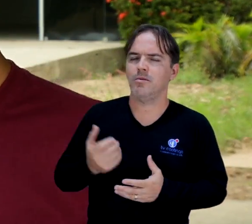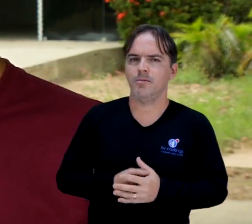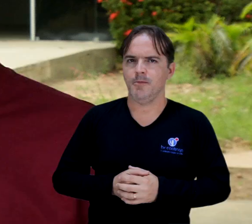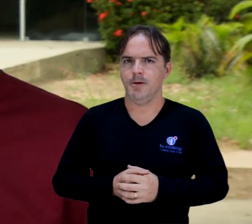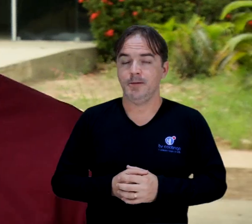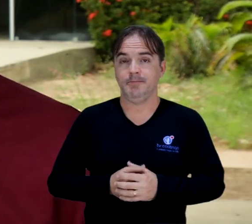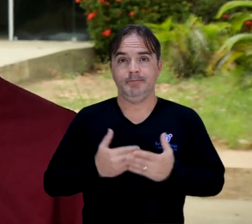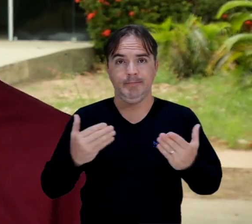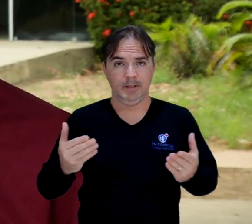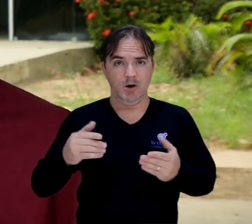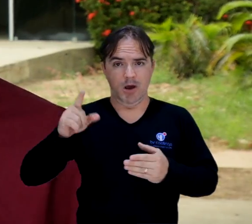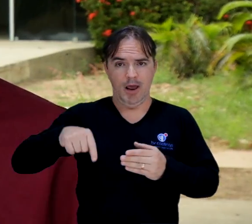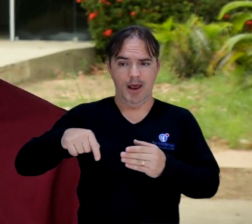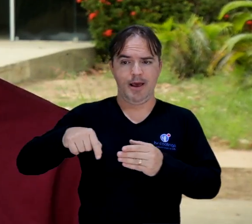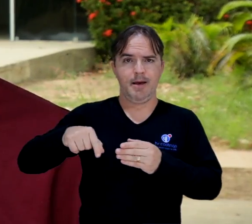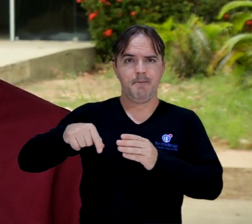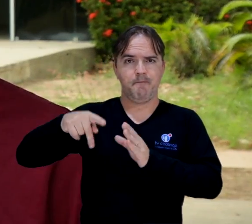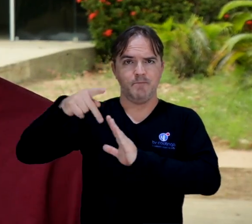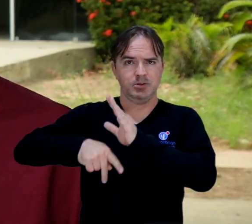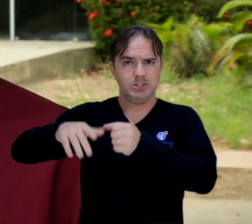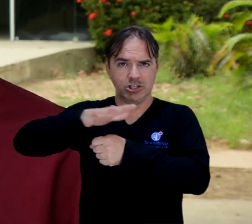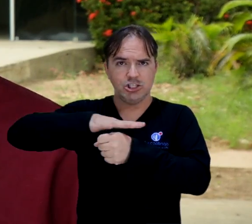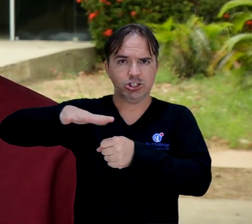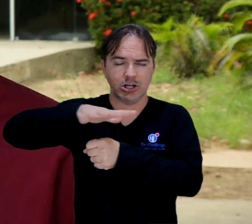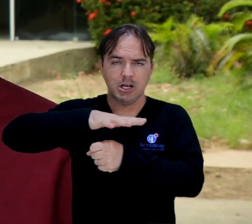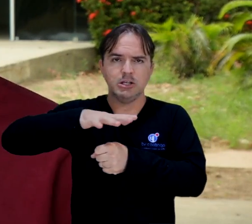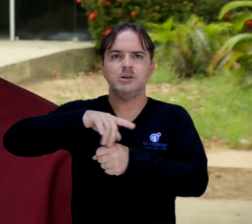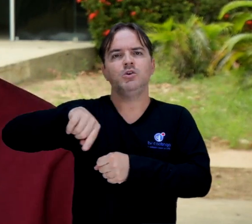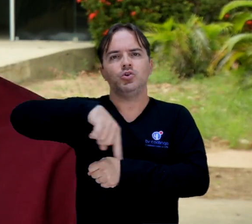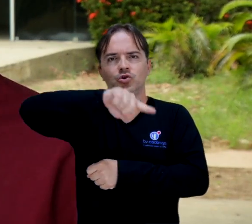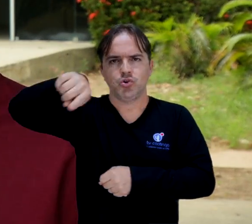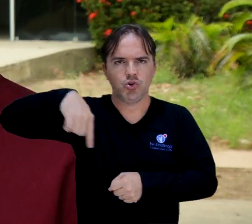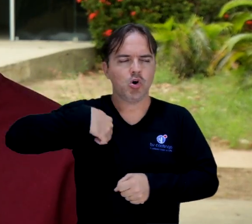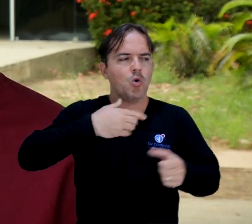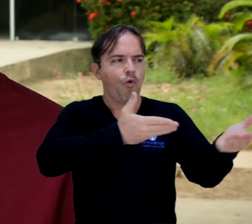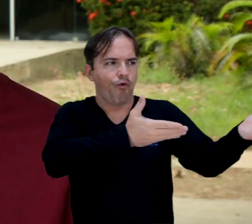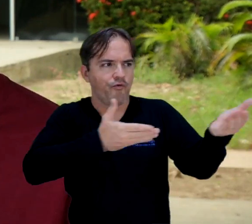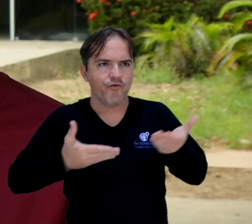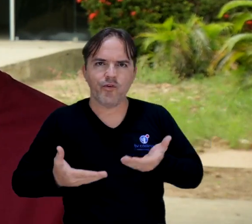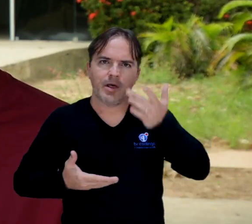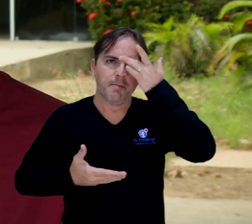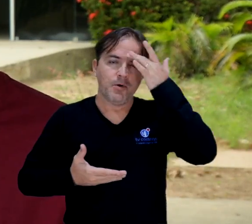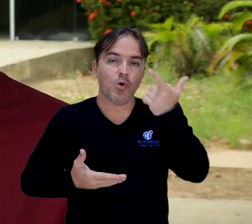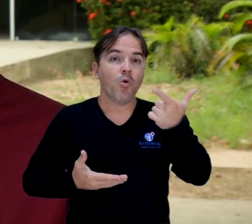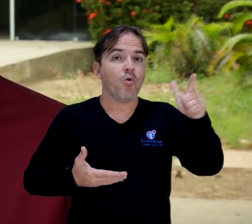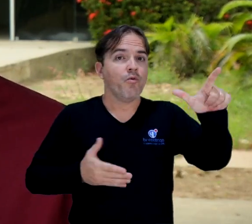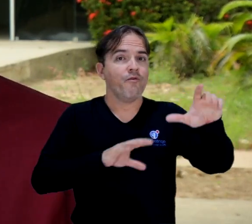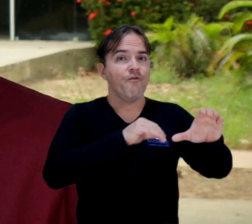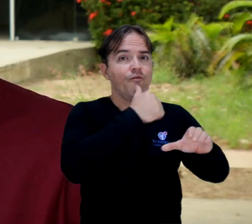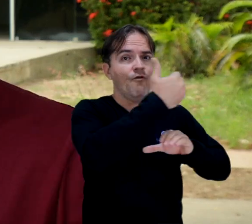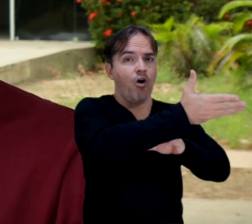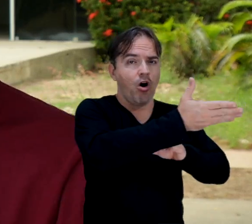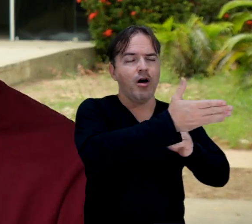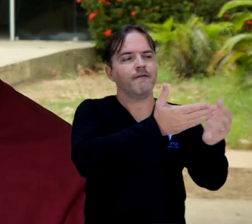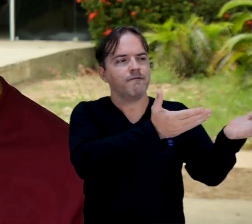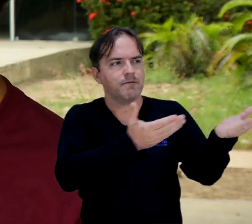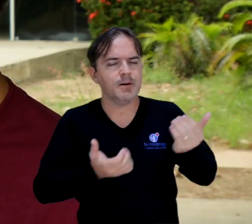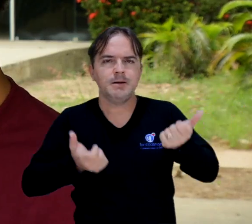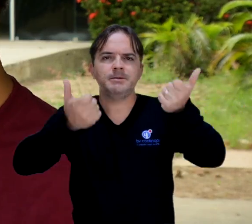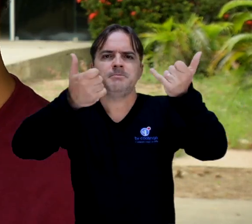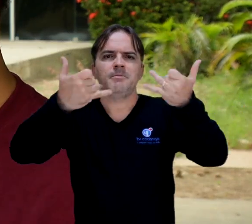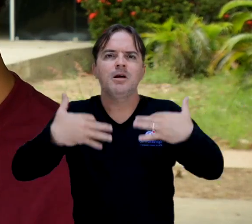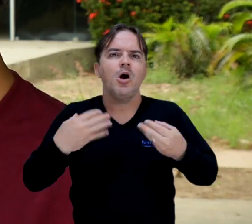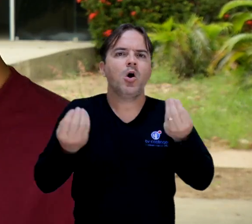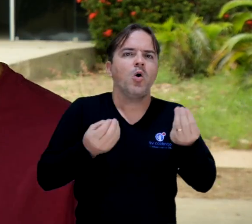evento? Como é uma atividade de extensão, a gente quer chamar também pessoas que são de fora da universidade para fazer essa promoção, de explicar como é a